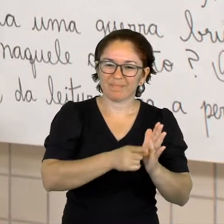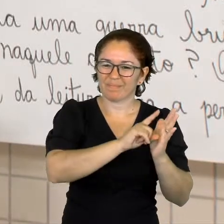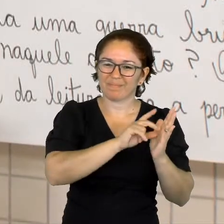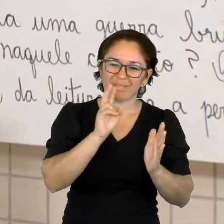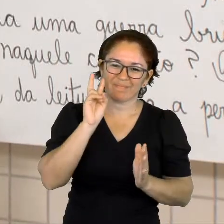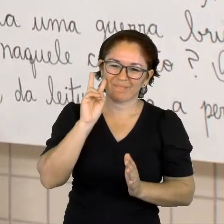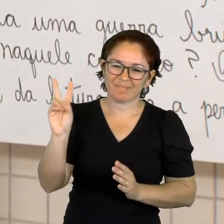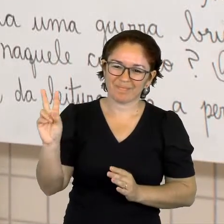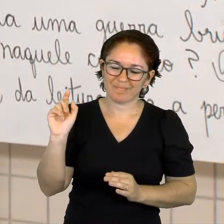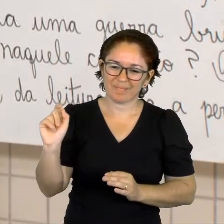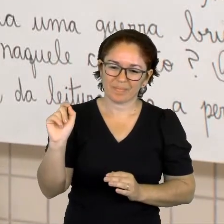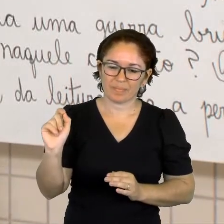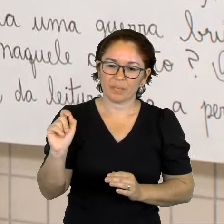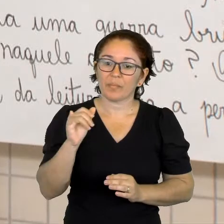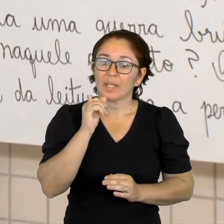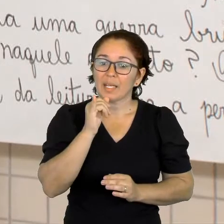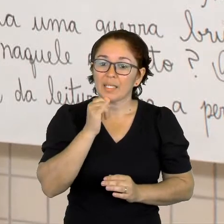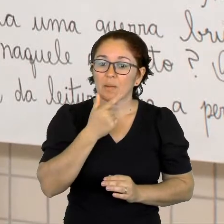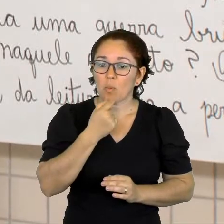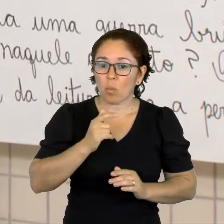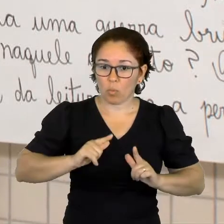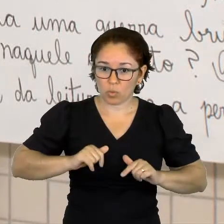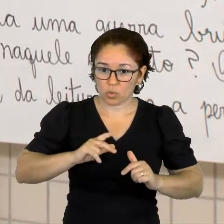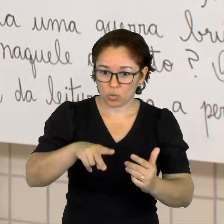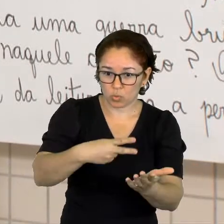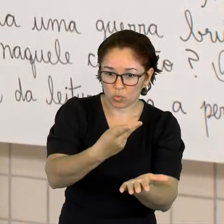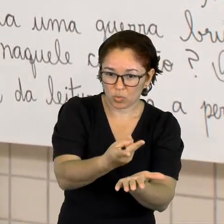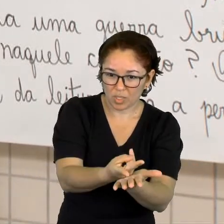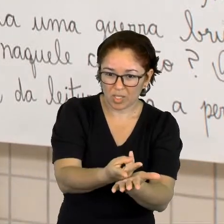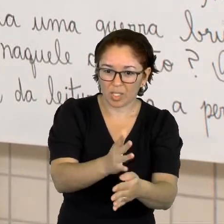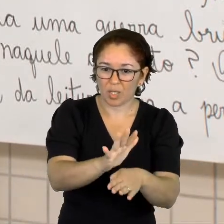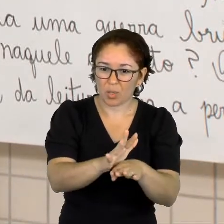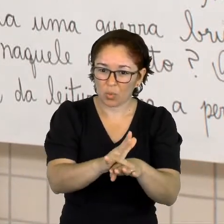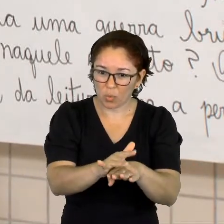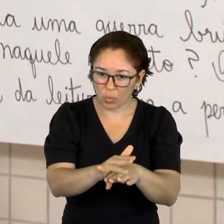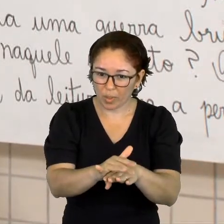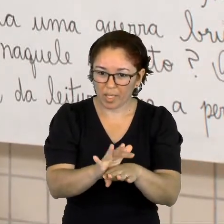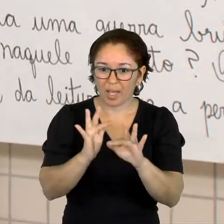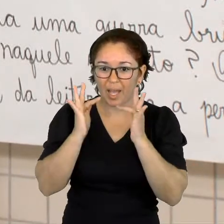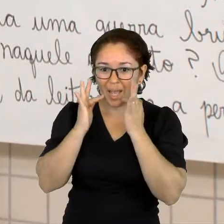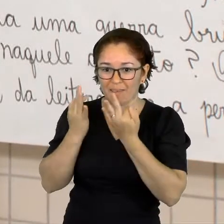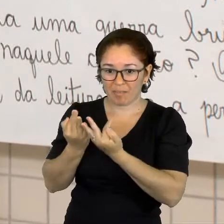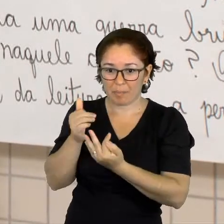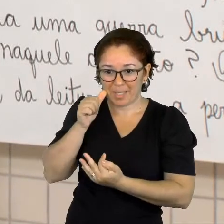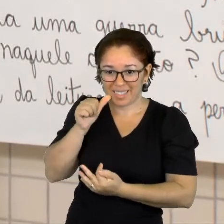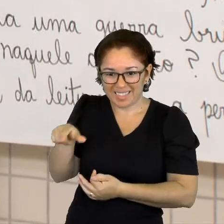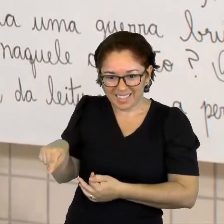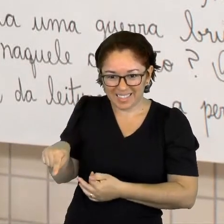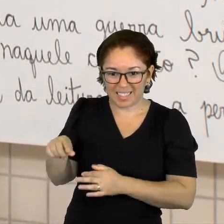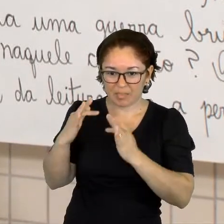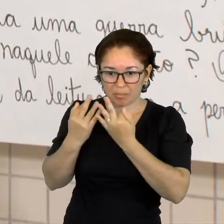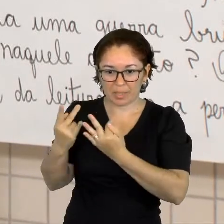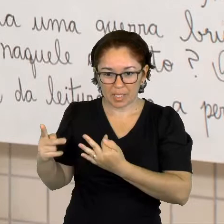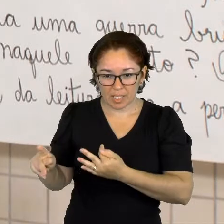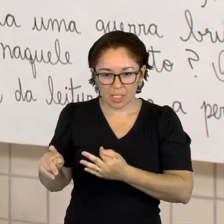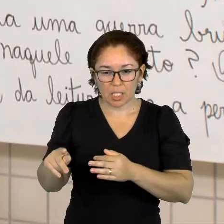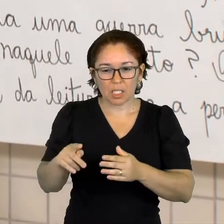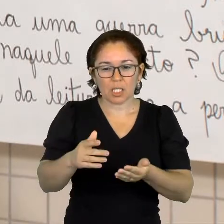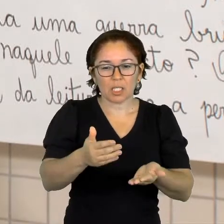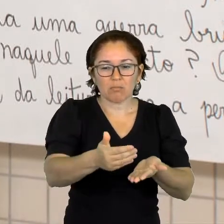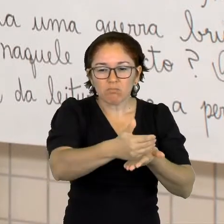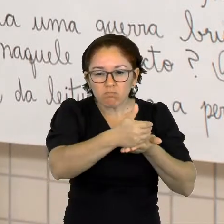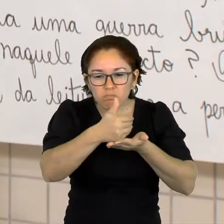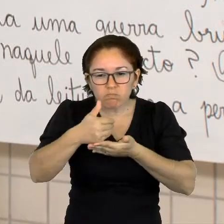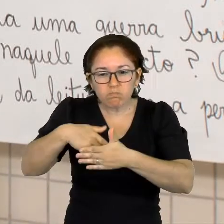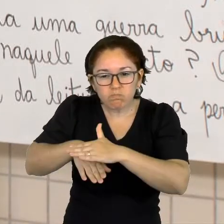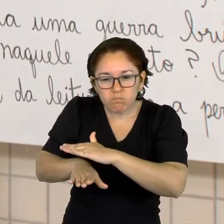lá com o judeu, é porque ele era doente, né, a família adotiva dela ajudou, deixou ele